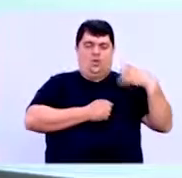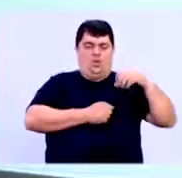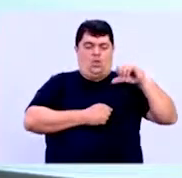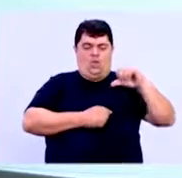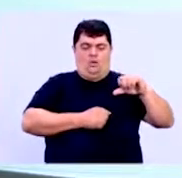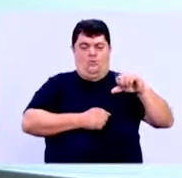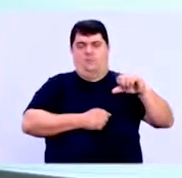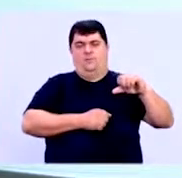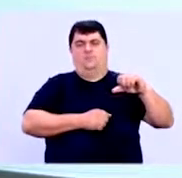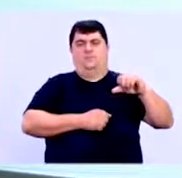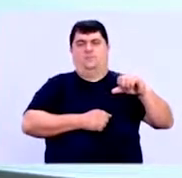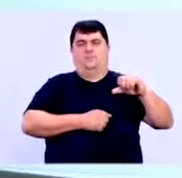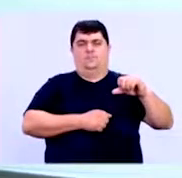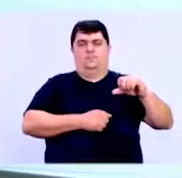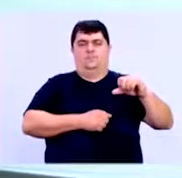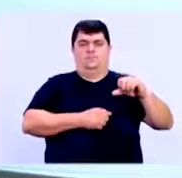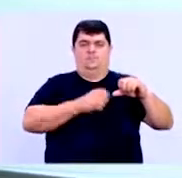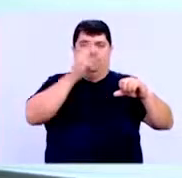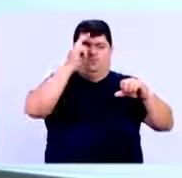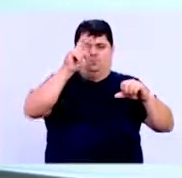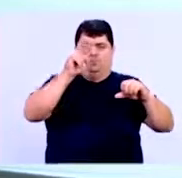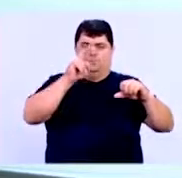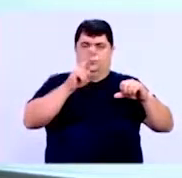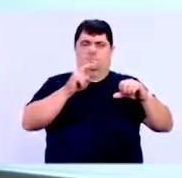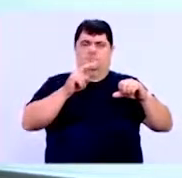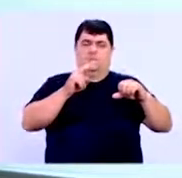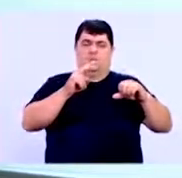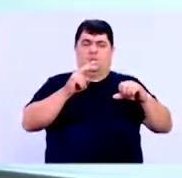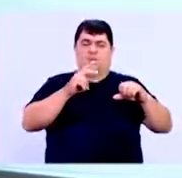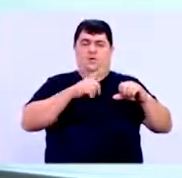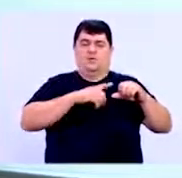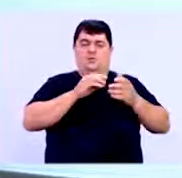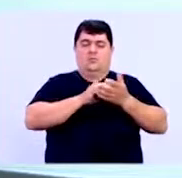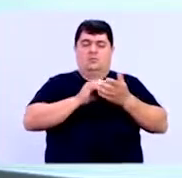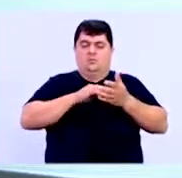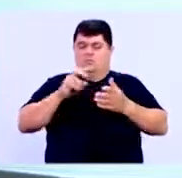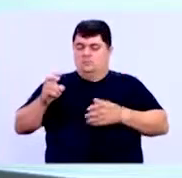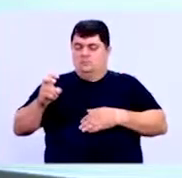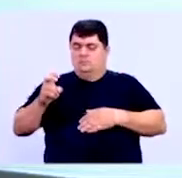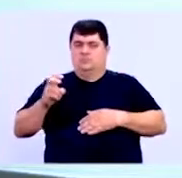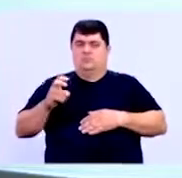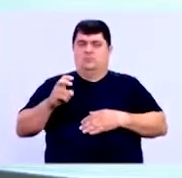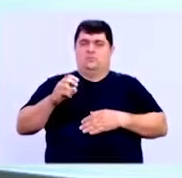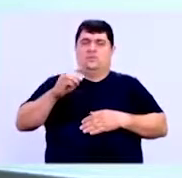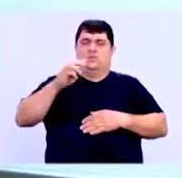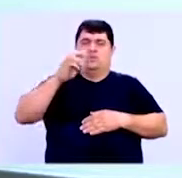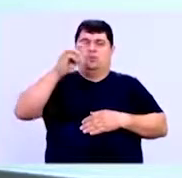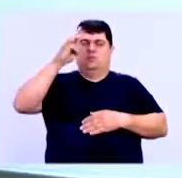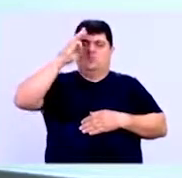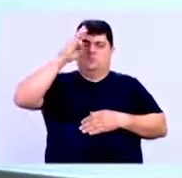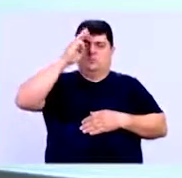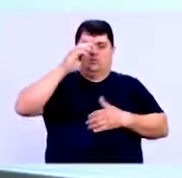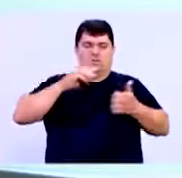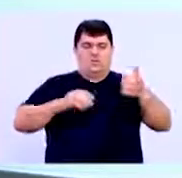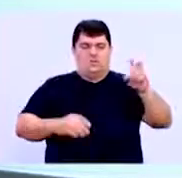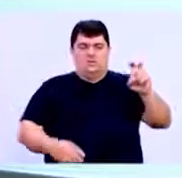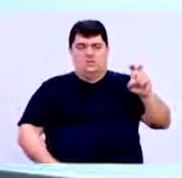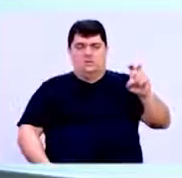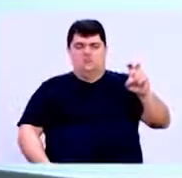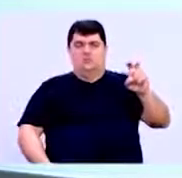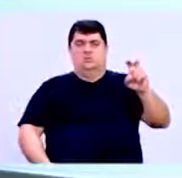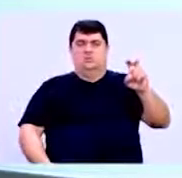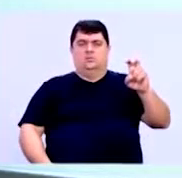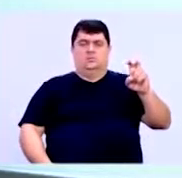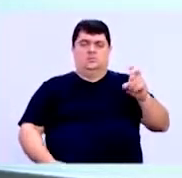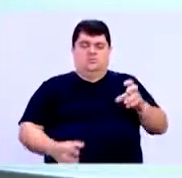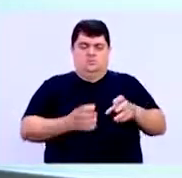9. Nesse segundo dia, saiu R$ 4.000. Agora só ficou no caixa 5. No terceiro dia, entrou R$ 15.000. Então, 5, 10,